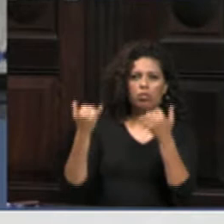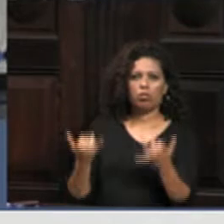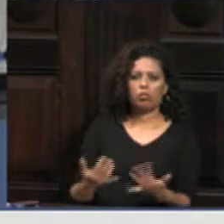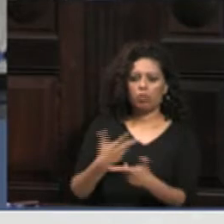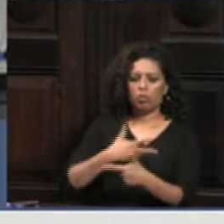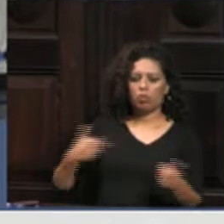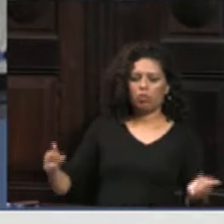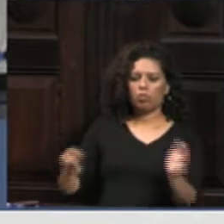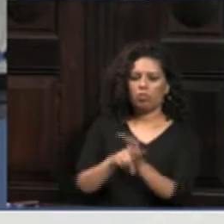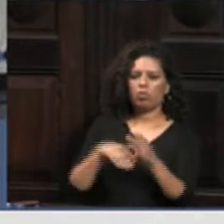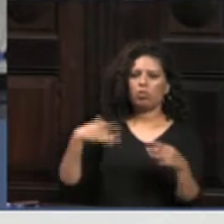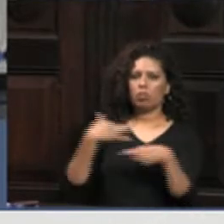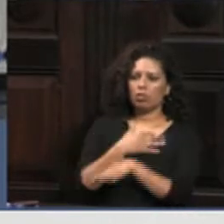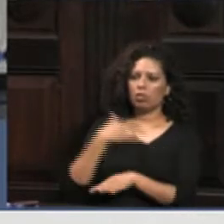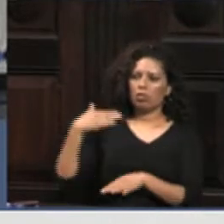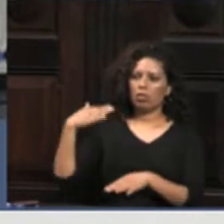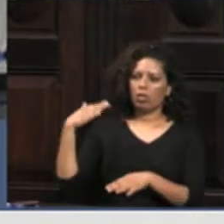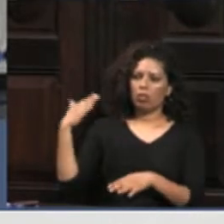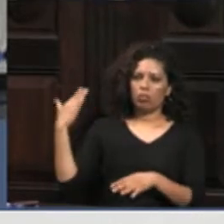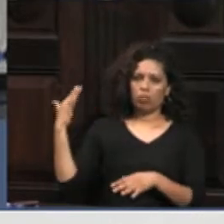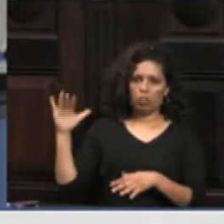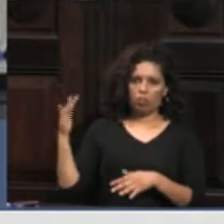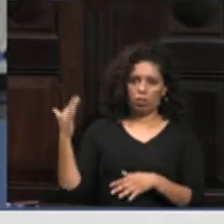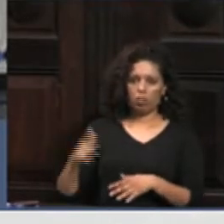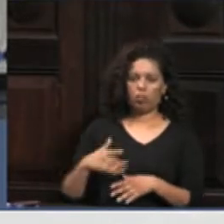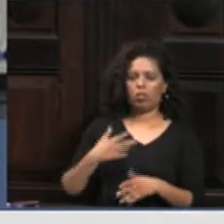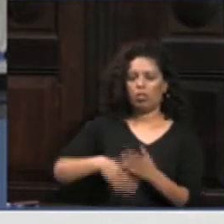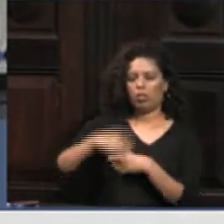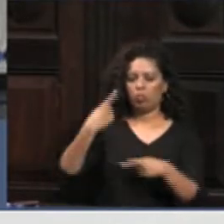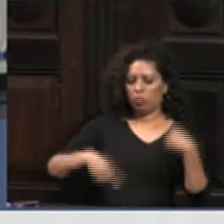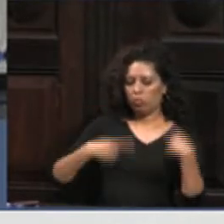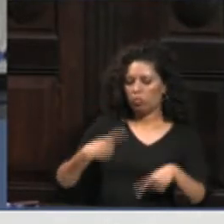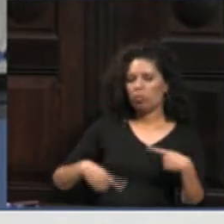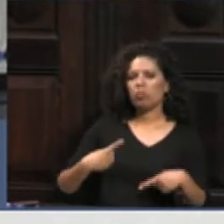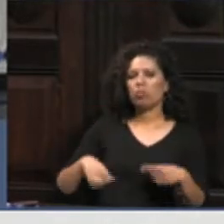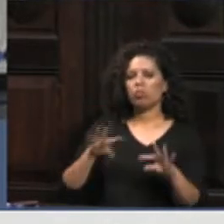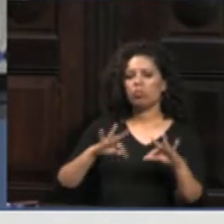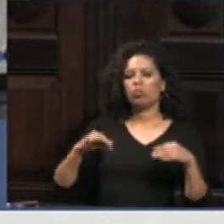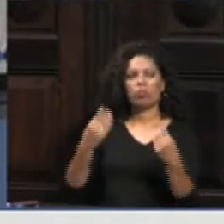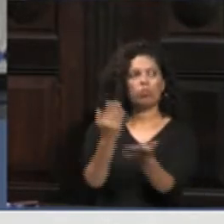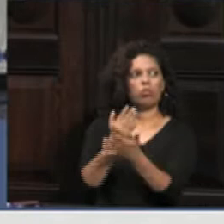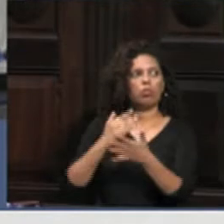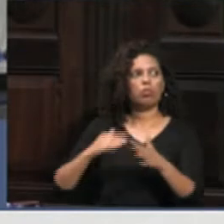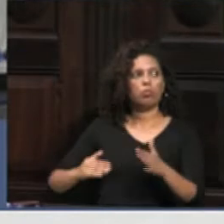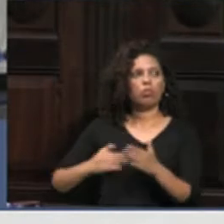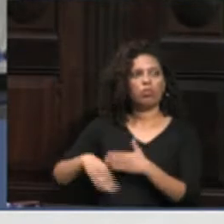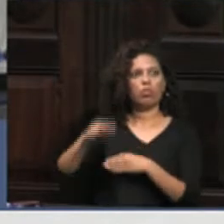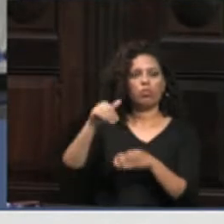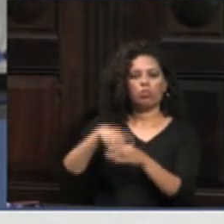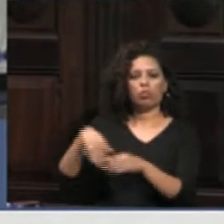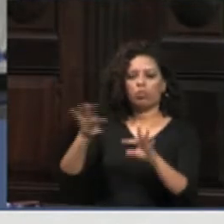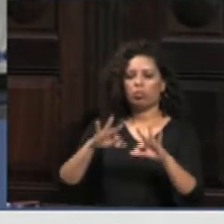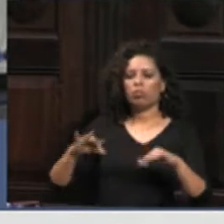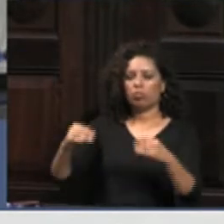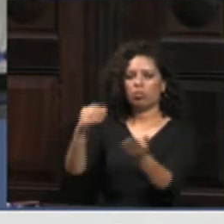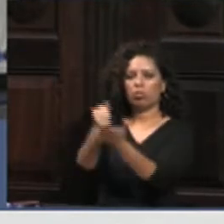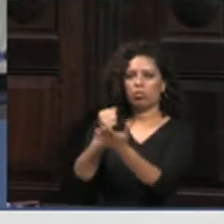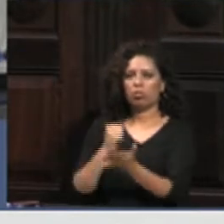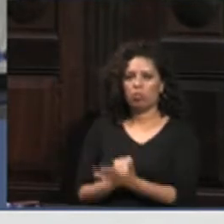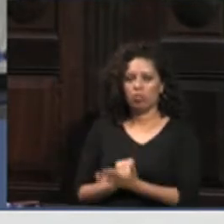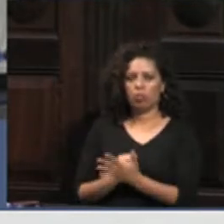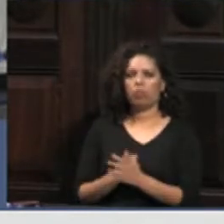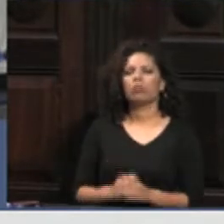como patrimônio cultural e material do Estado do Rio de Janeiro. Em discussão, não havendo que queira discutir, encerrar da discussão. Em votação, os senhores que aprovam, como estão aprovados,